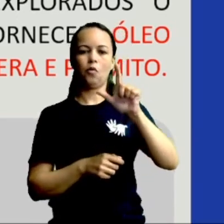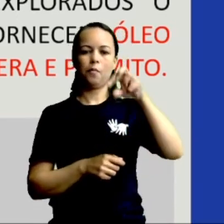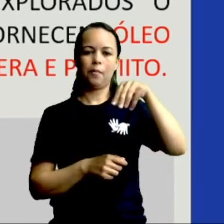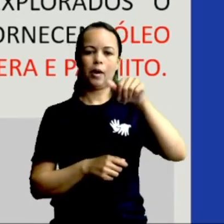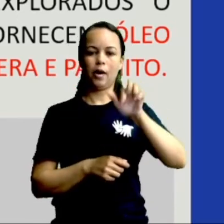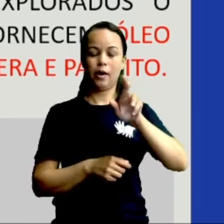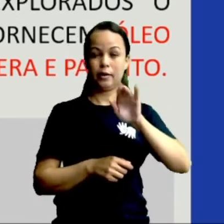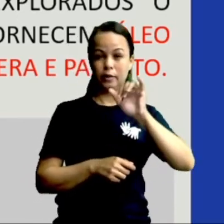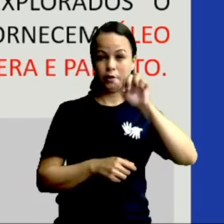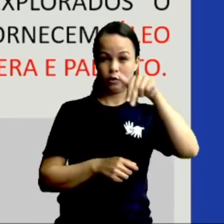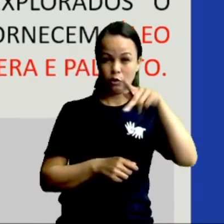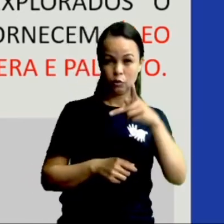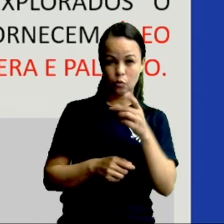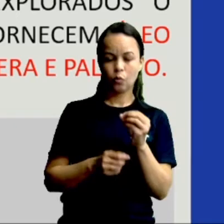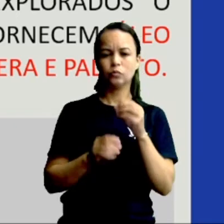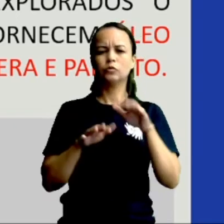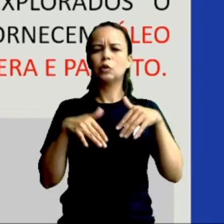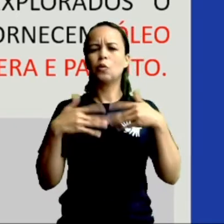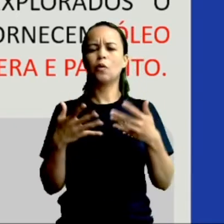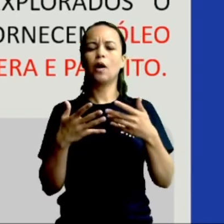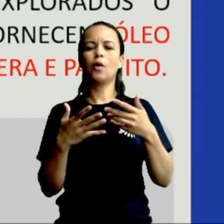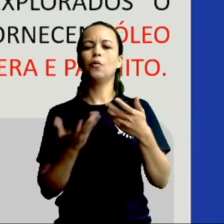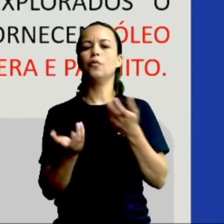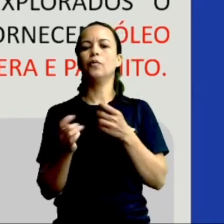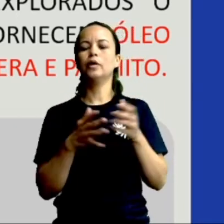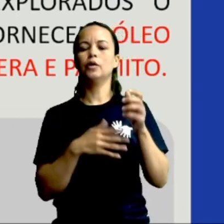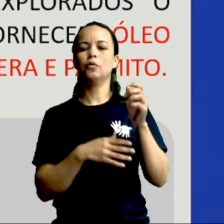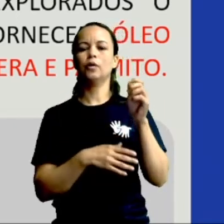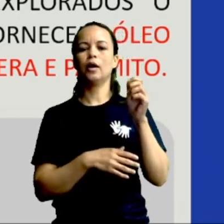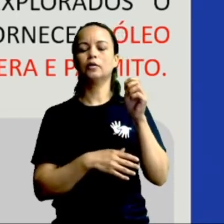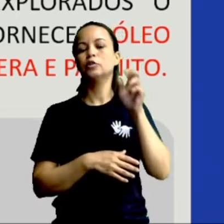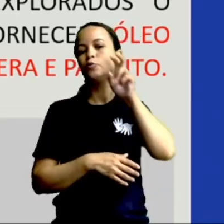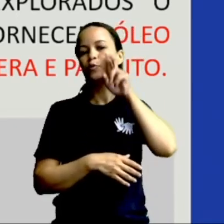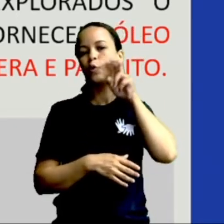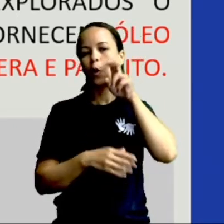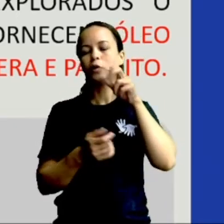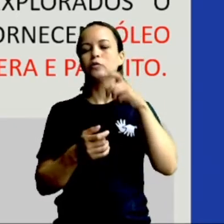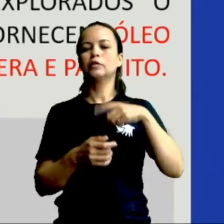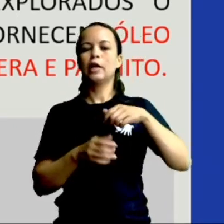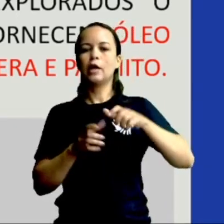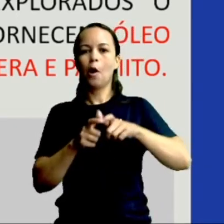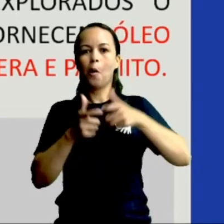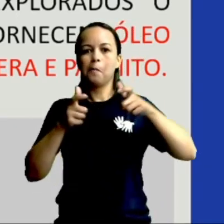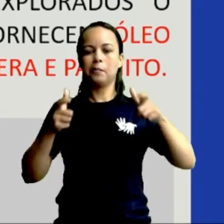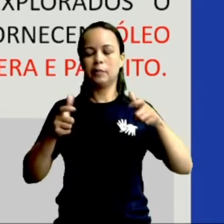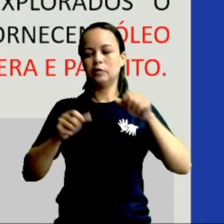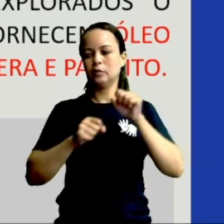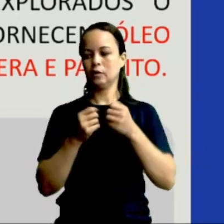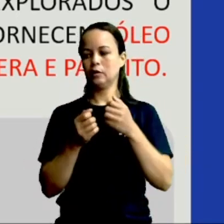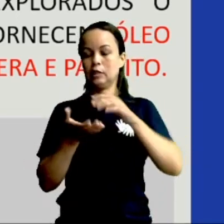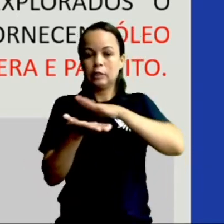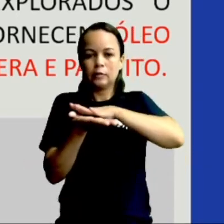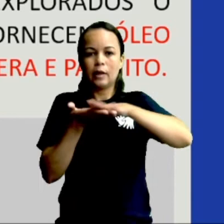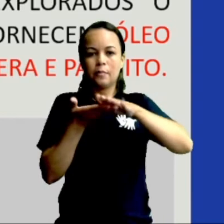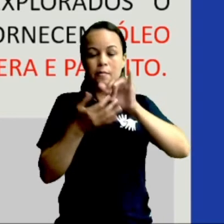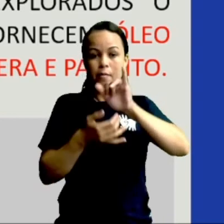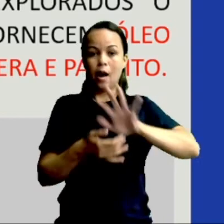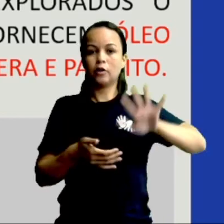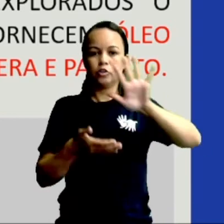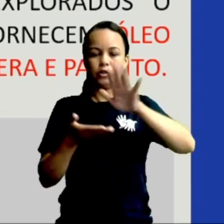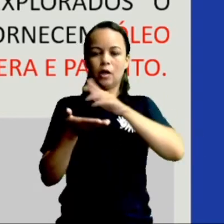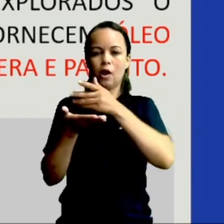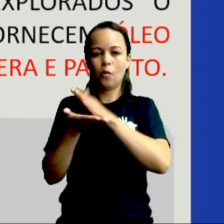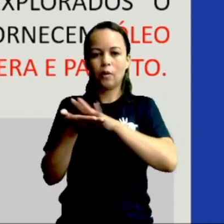Rio Grande do Norte é a maior produtora brasileira, né? E aí na imagem, gente, é uma plataforma de petróleo, tá